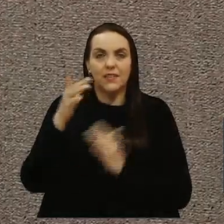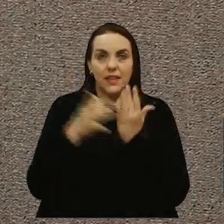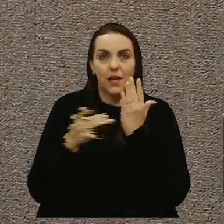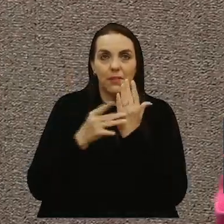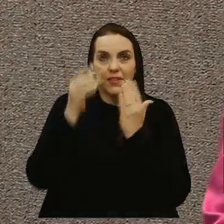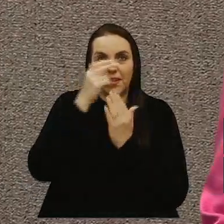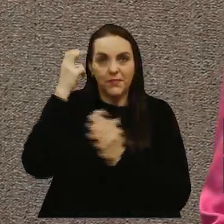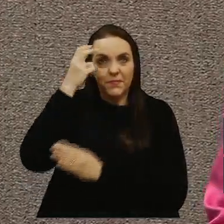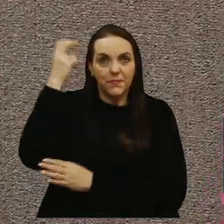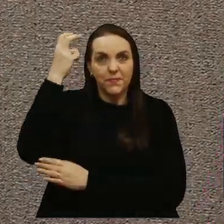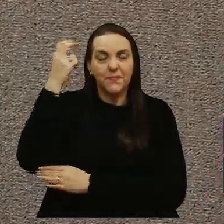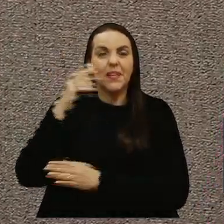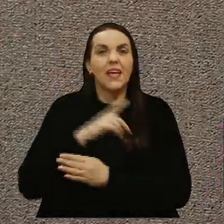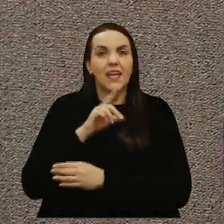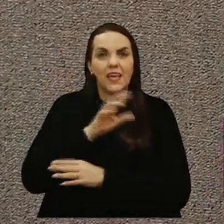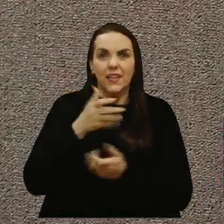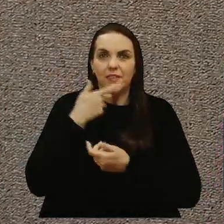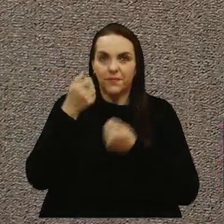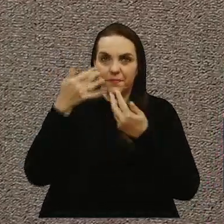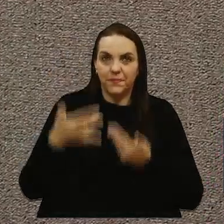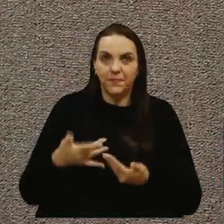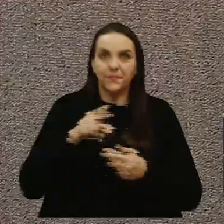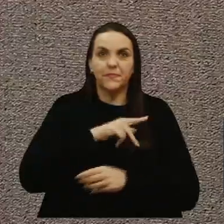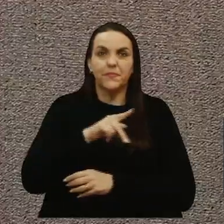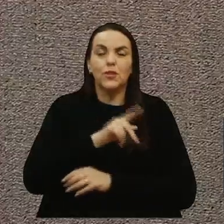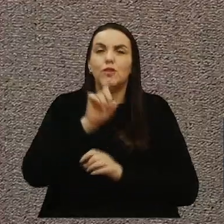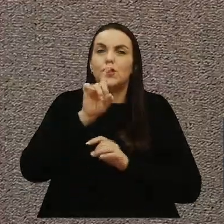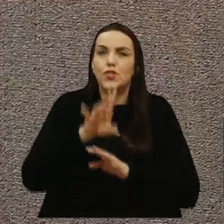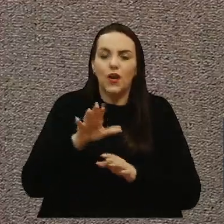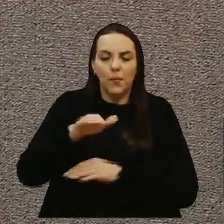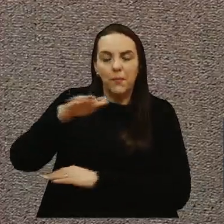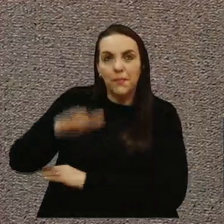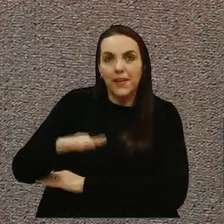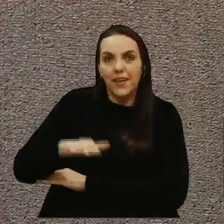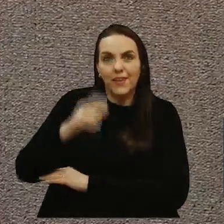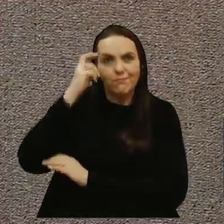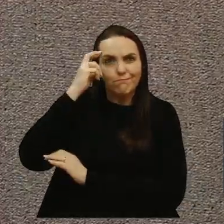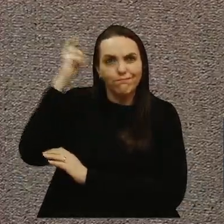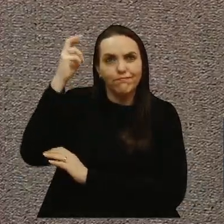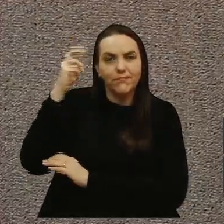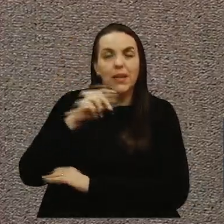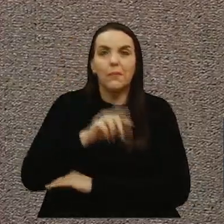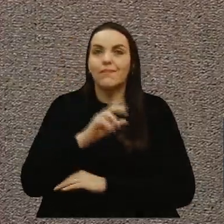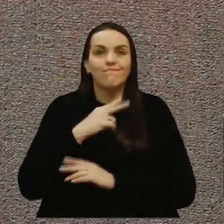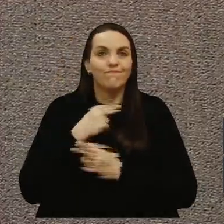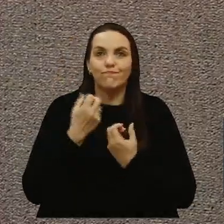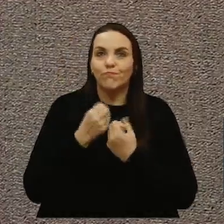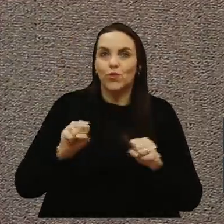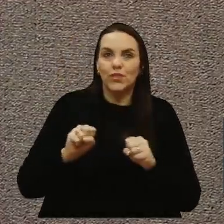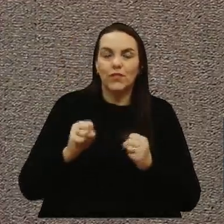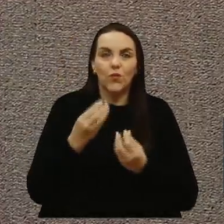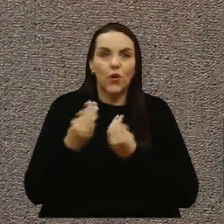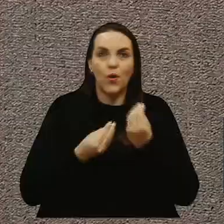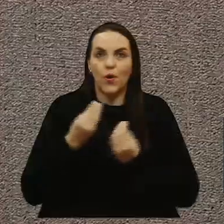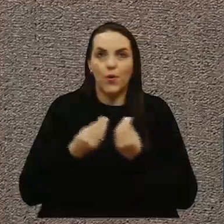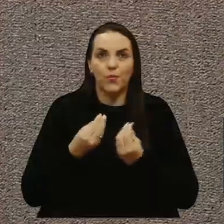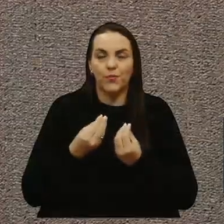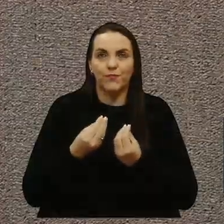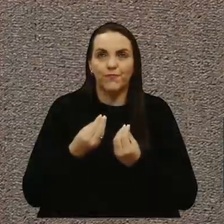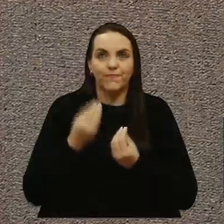eu só queria dizer, presidente, que quando a gente fez esse voto era só sobre o Pequenos Gênios. Mas é impossível a gente dar conta